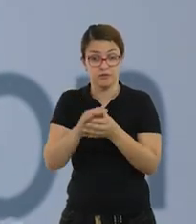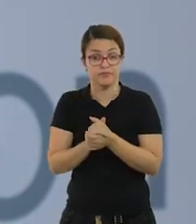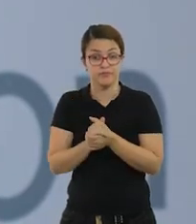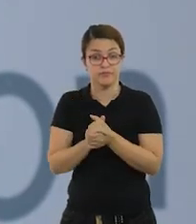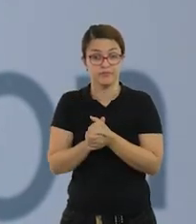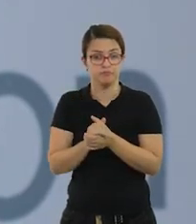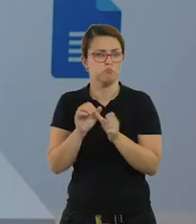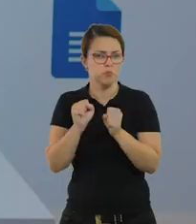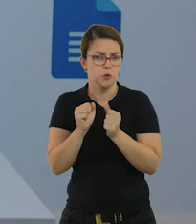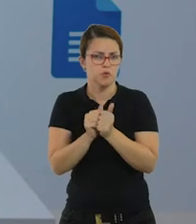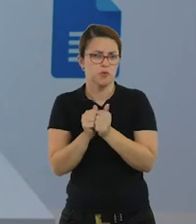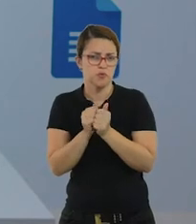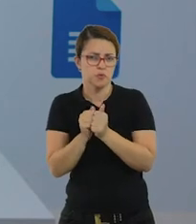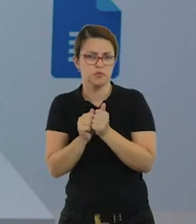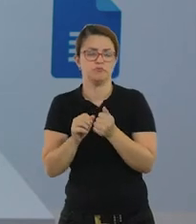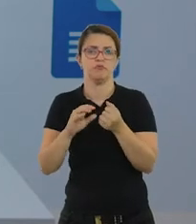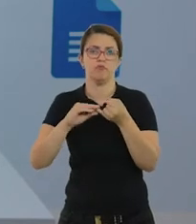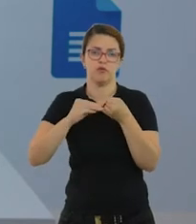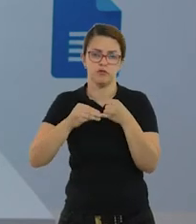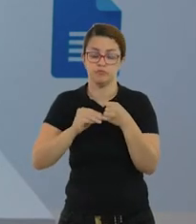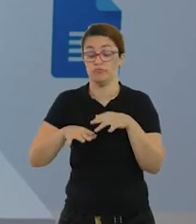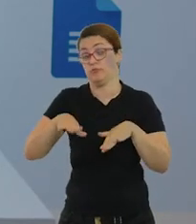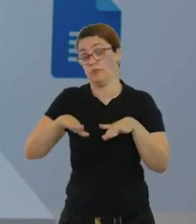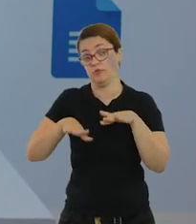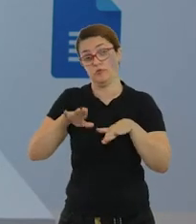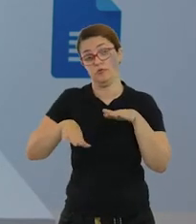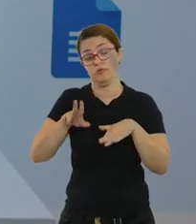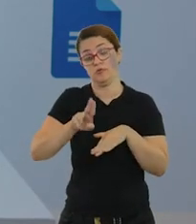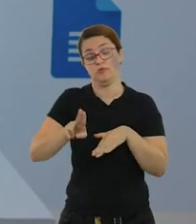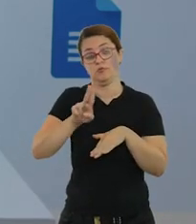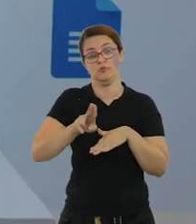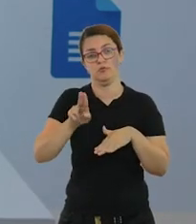utilizei a farinha. Você pode utilizar o arroz, utilizar o feijão.